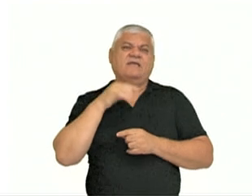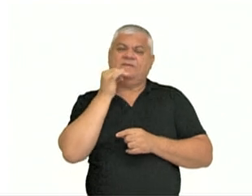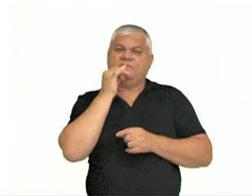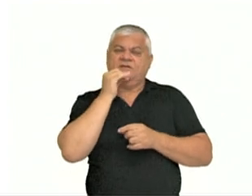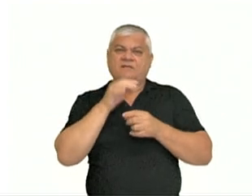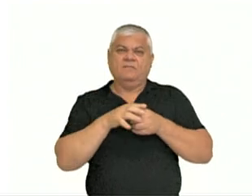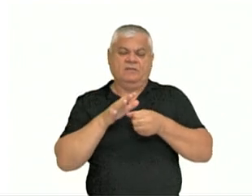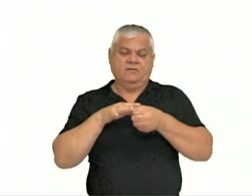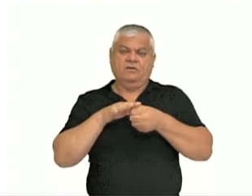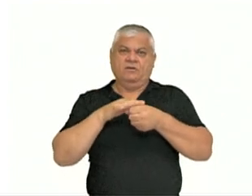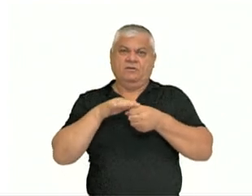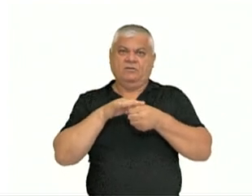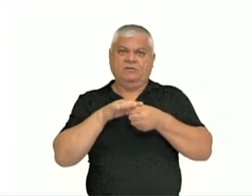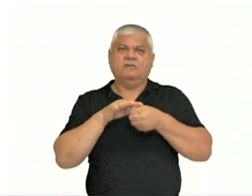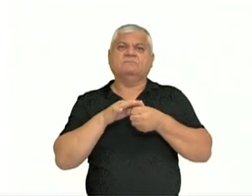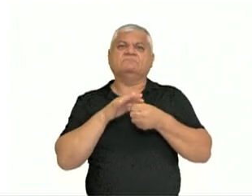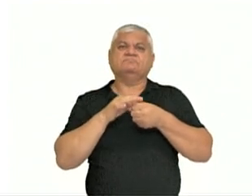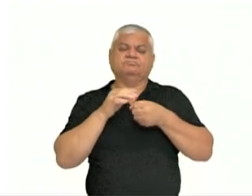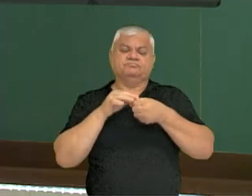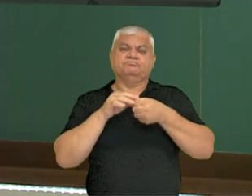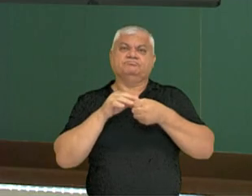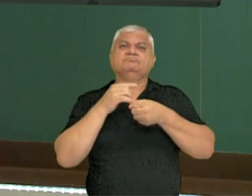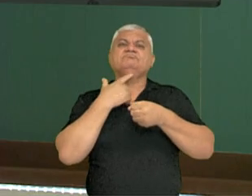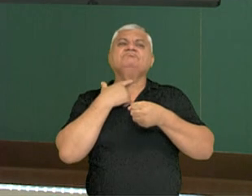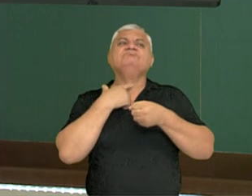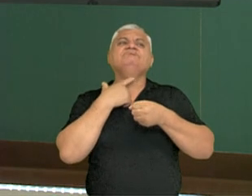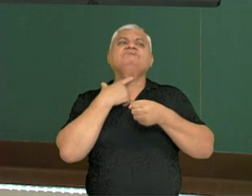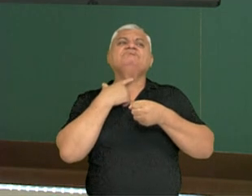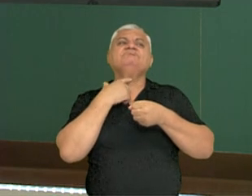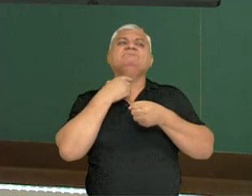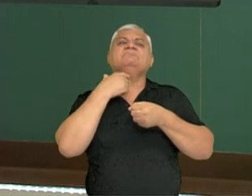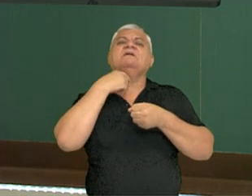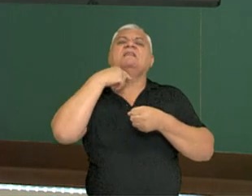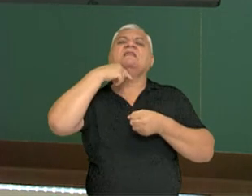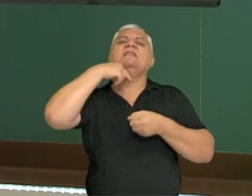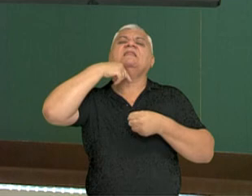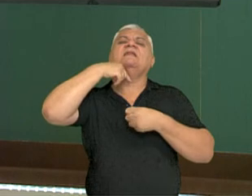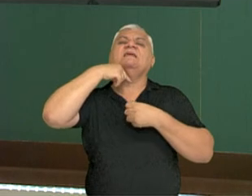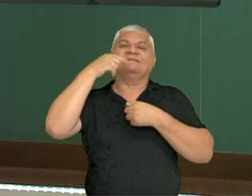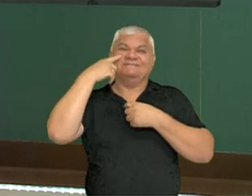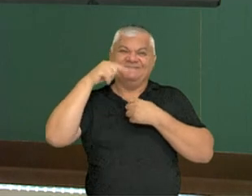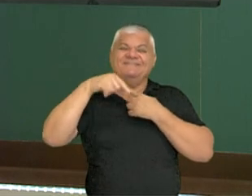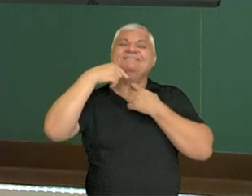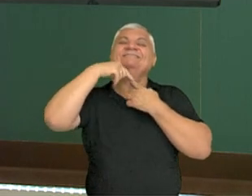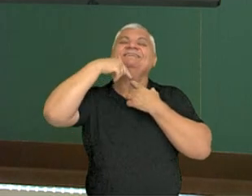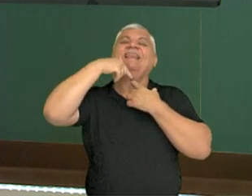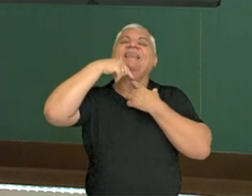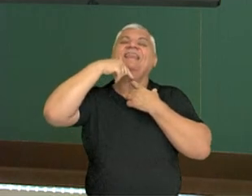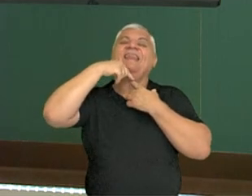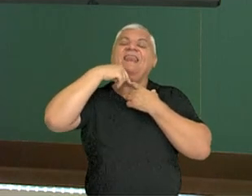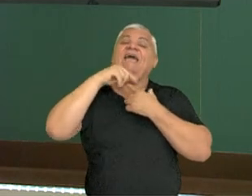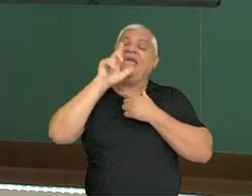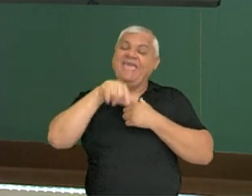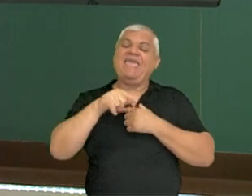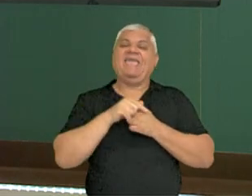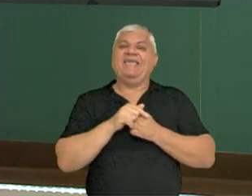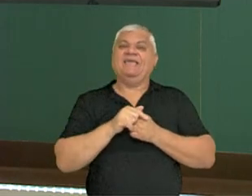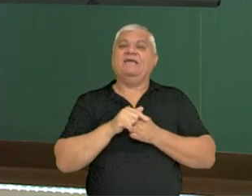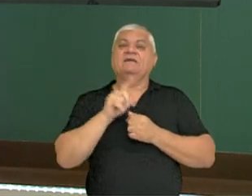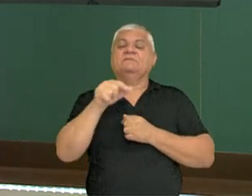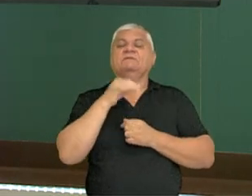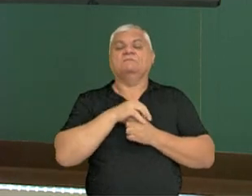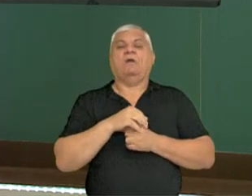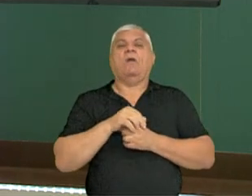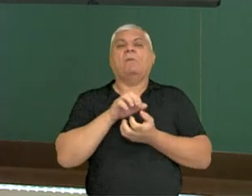é a epiglote. Então, ela está na faringe. Essa válvulazinha, ela vai se fechar quando